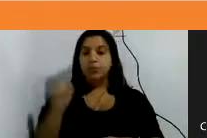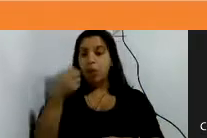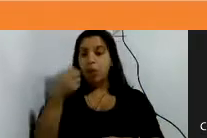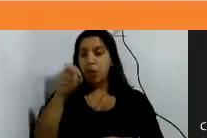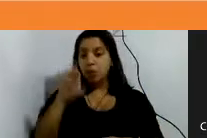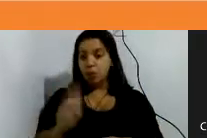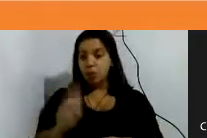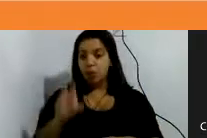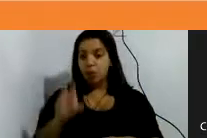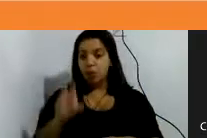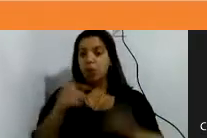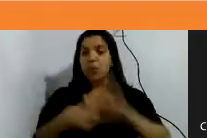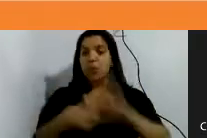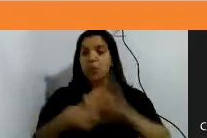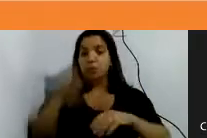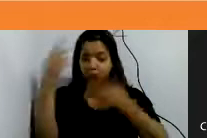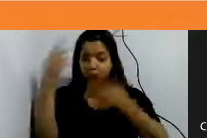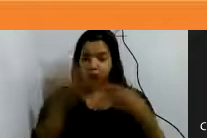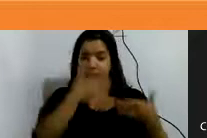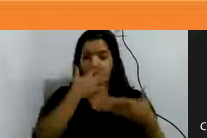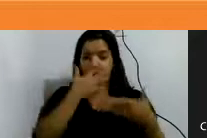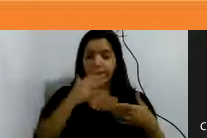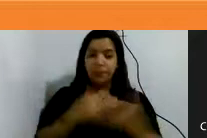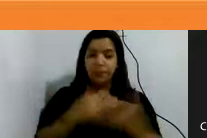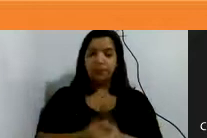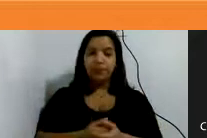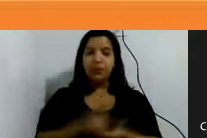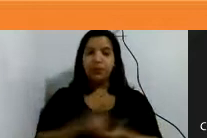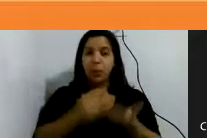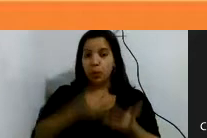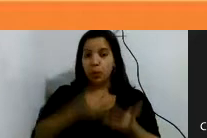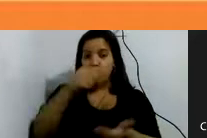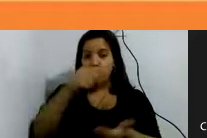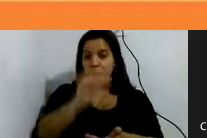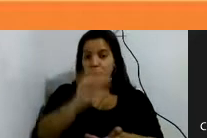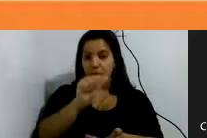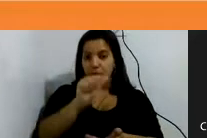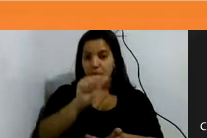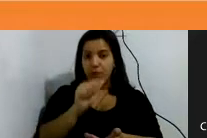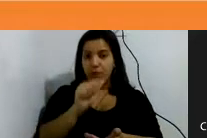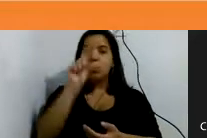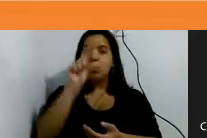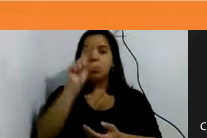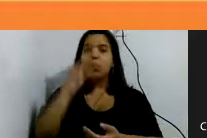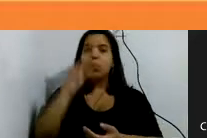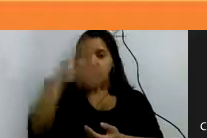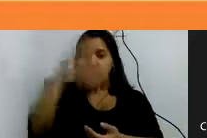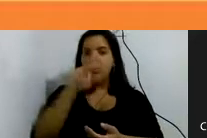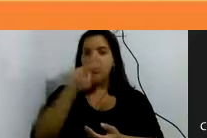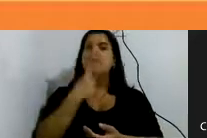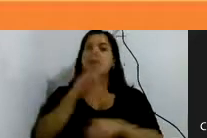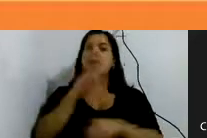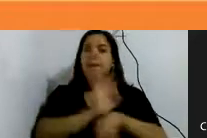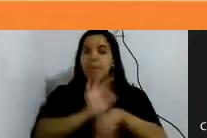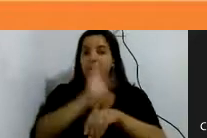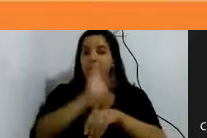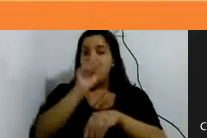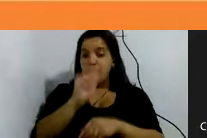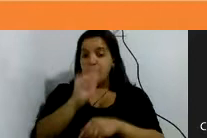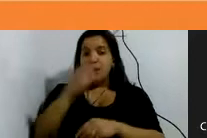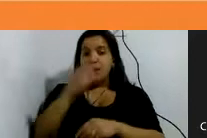do paciente. Então, no tubo A, a gente coloca uma gota de hemácias com antígeno A e no